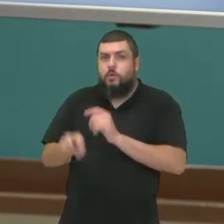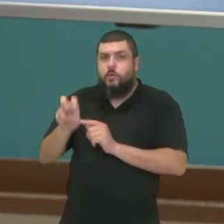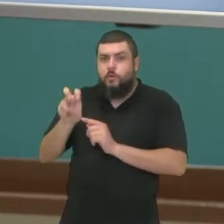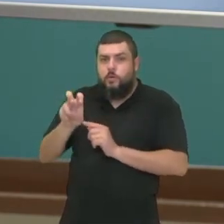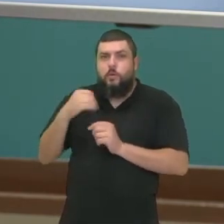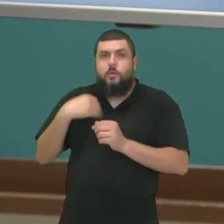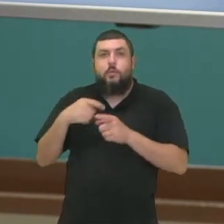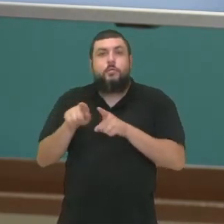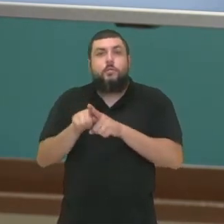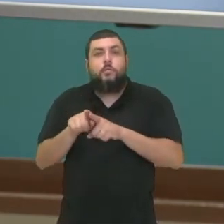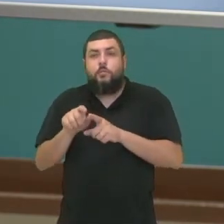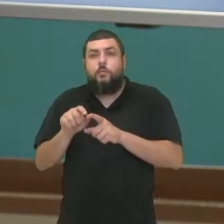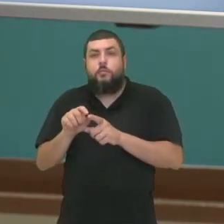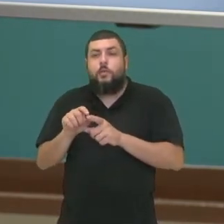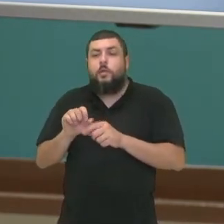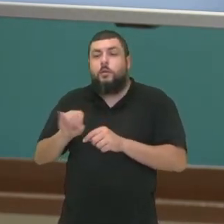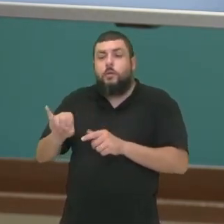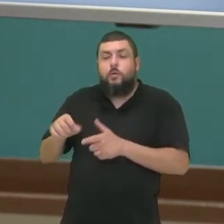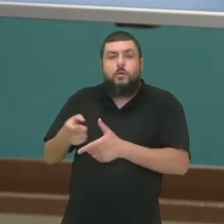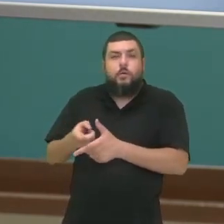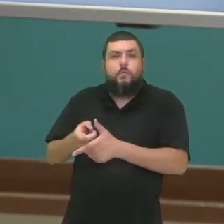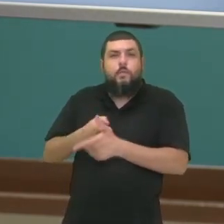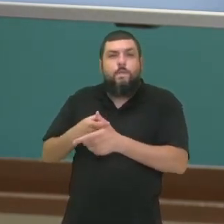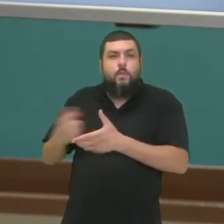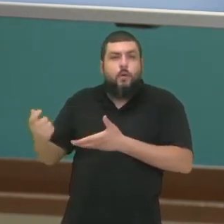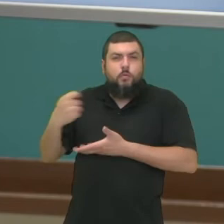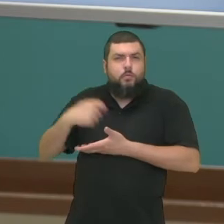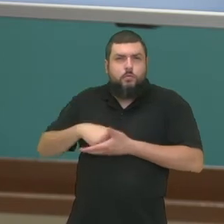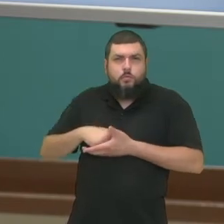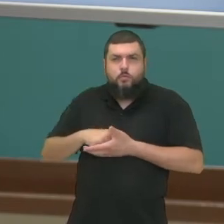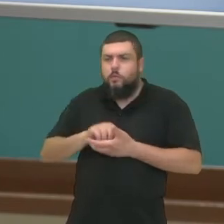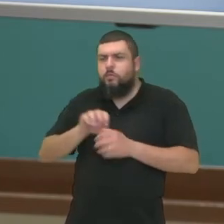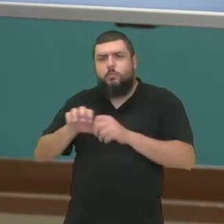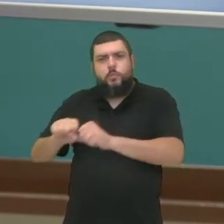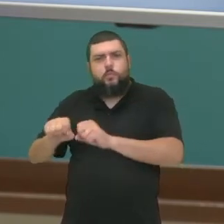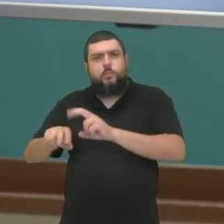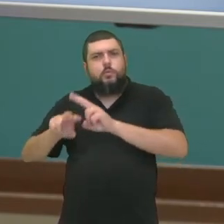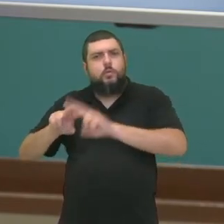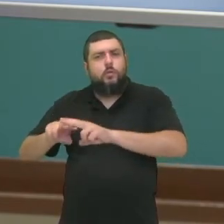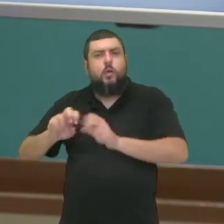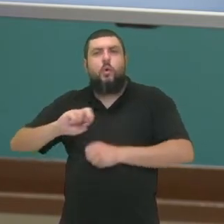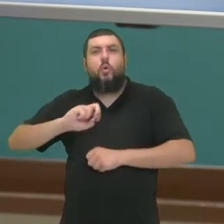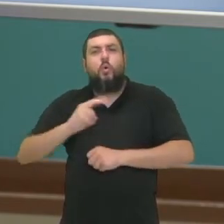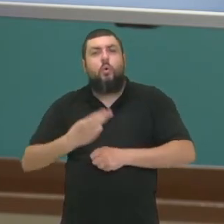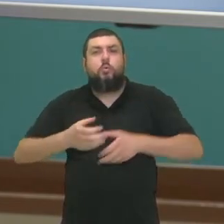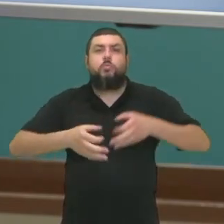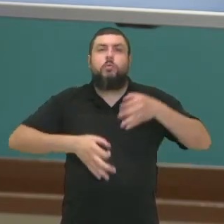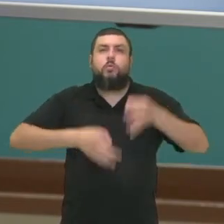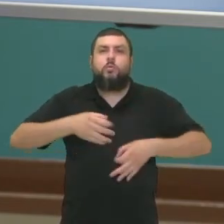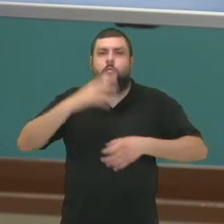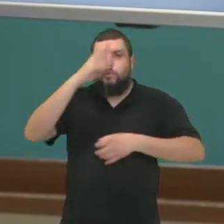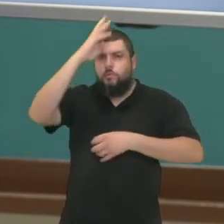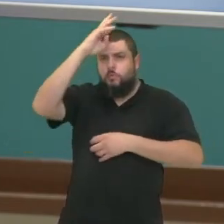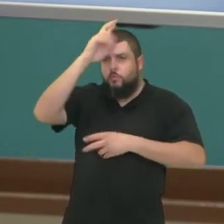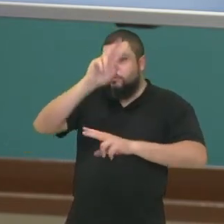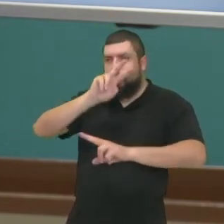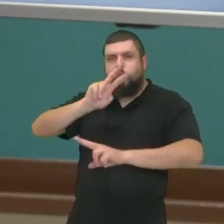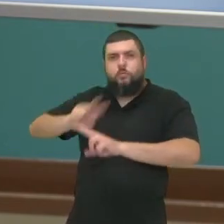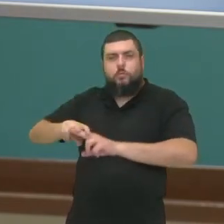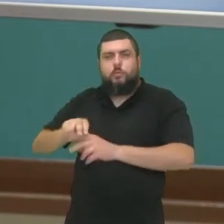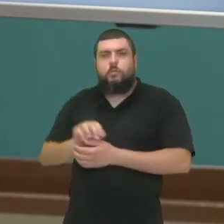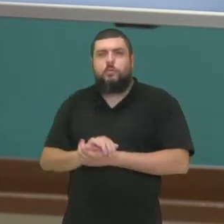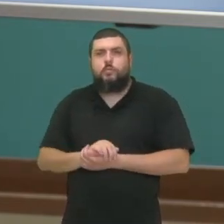acontecer escravidão por dívida ou por punição da justiça romana. Mas após as conquistas plebeias, acabou a escravidão